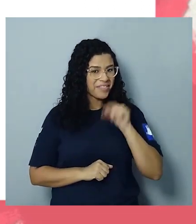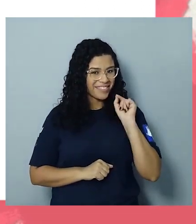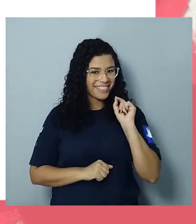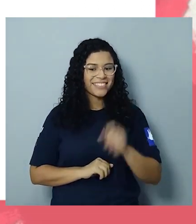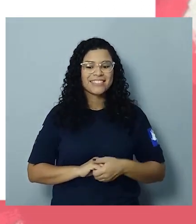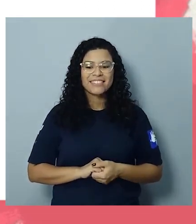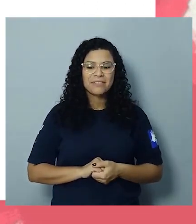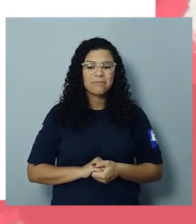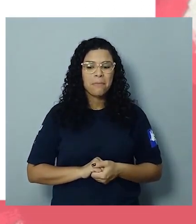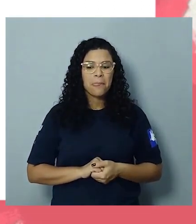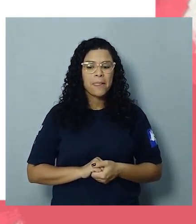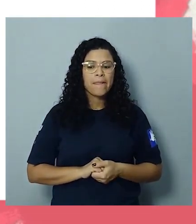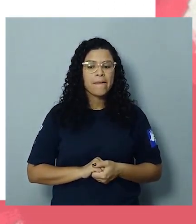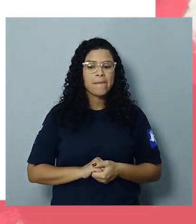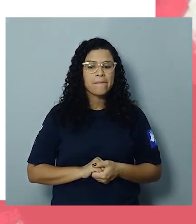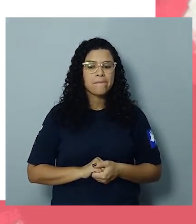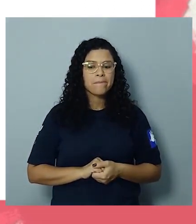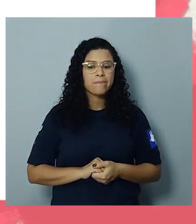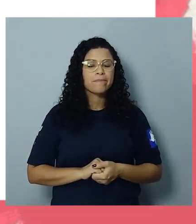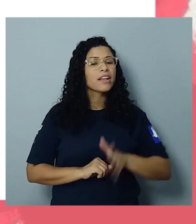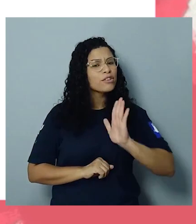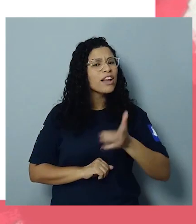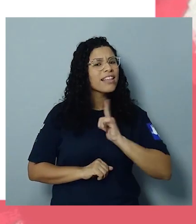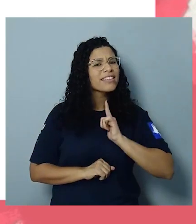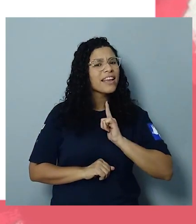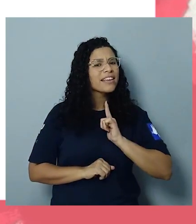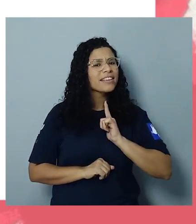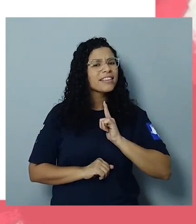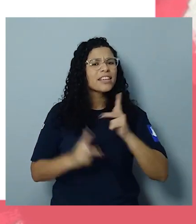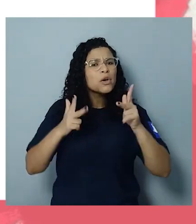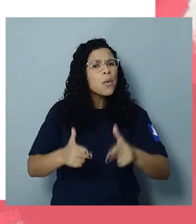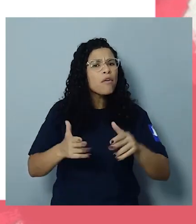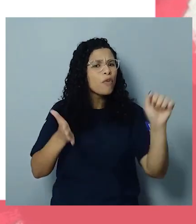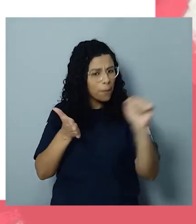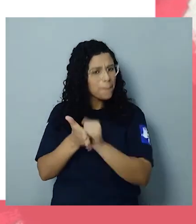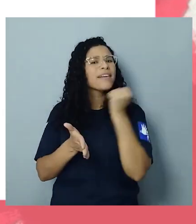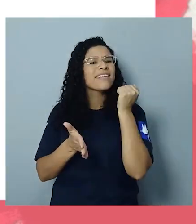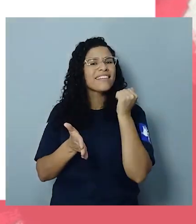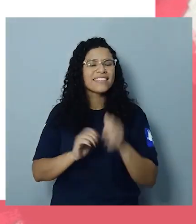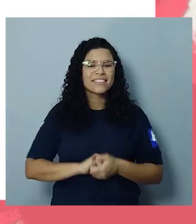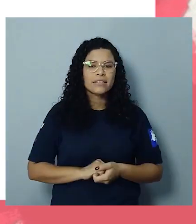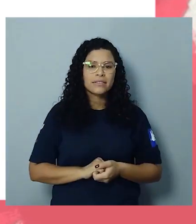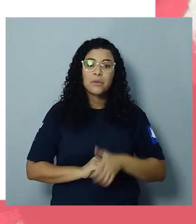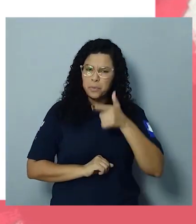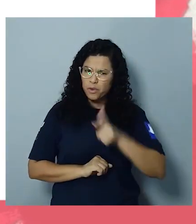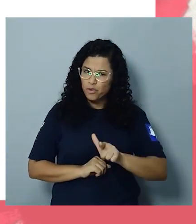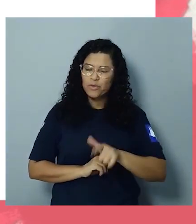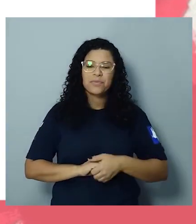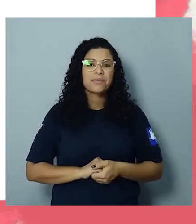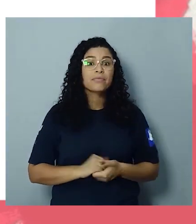vermelho deixa eu folha lesma bicho para lavar só tem bicho pau na lista vou apagar